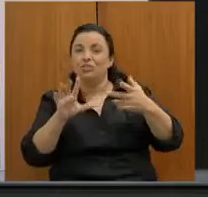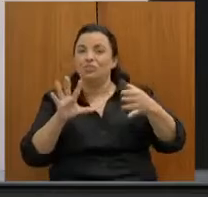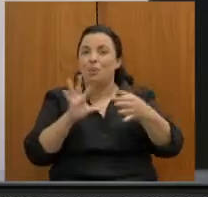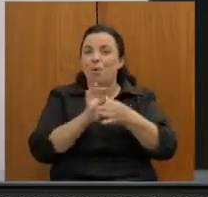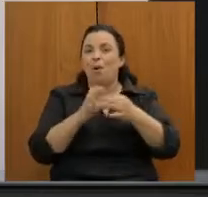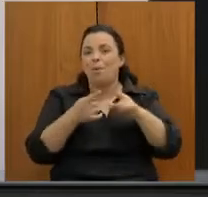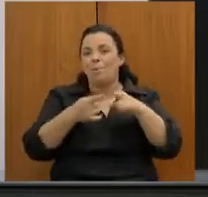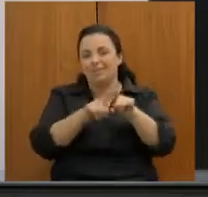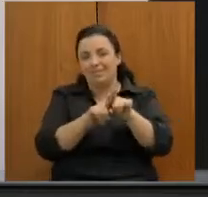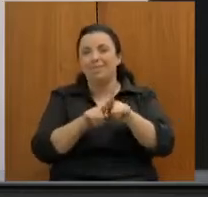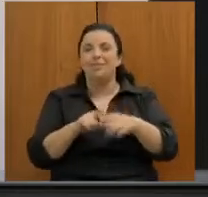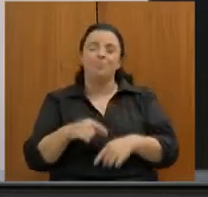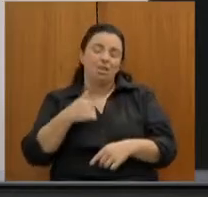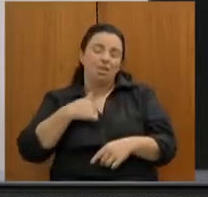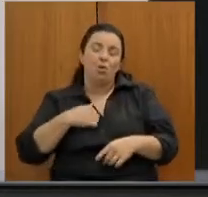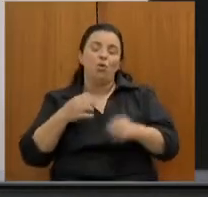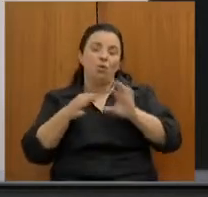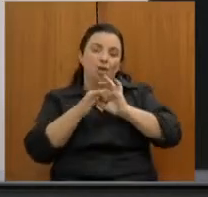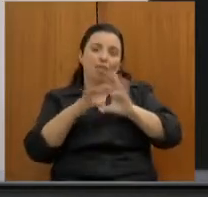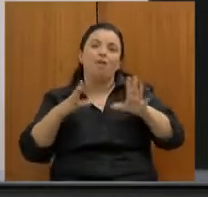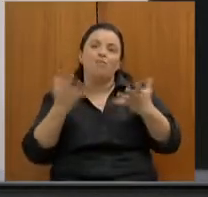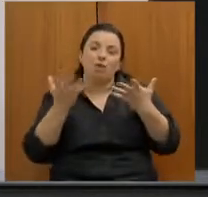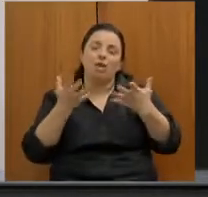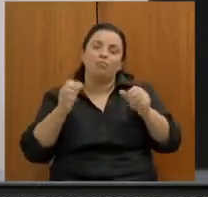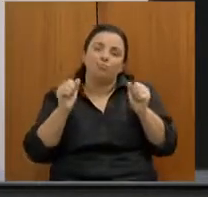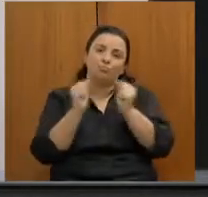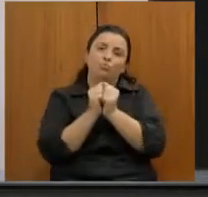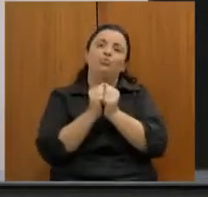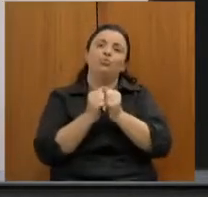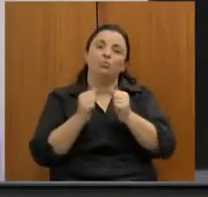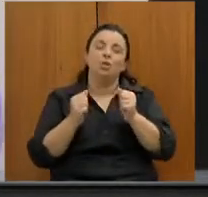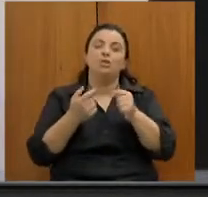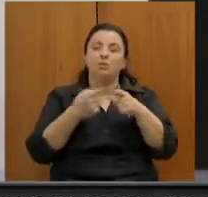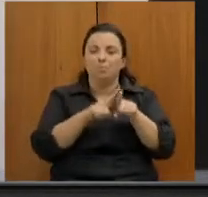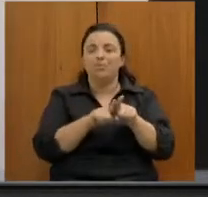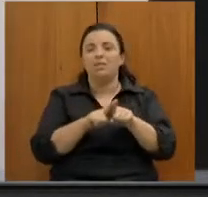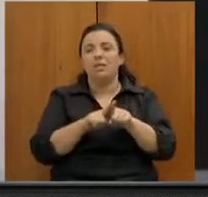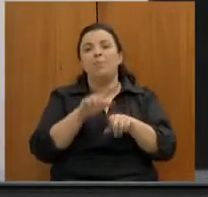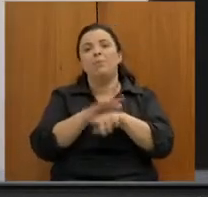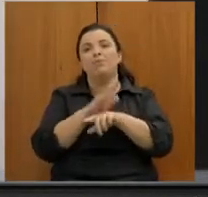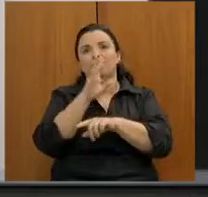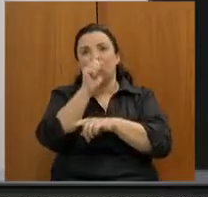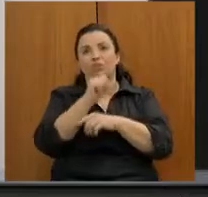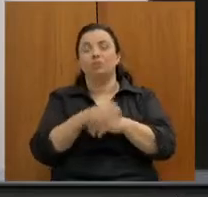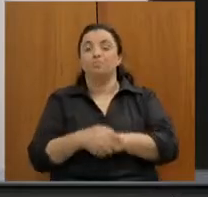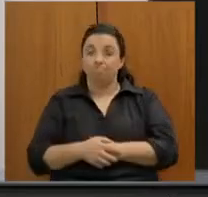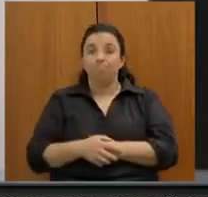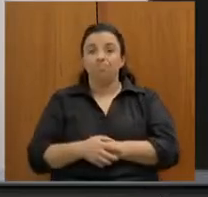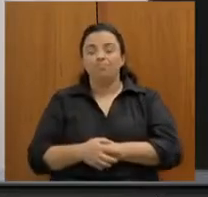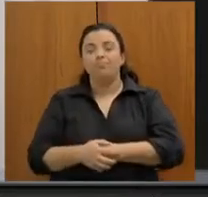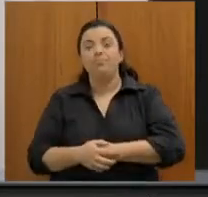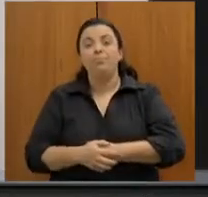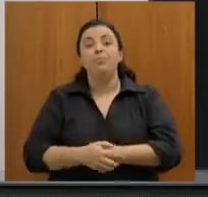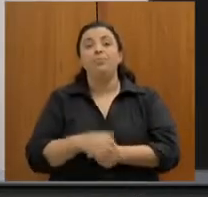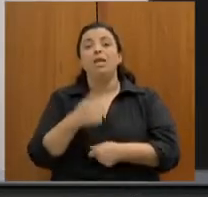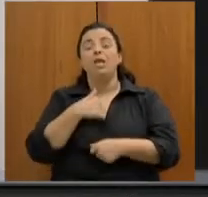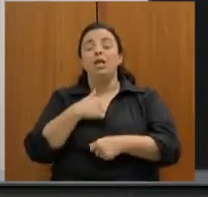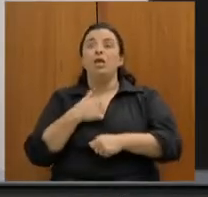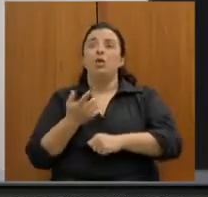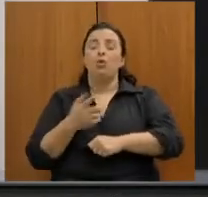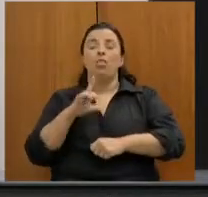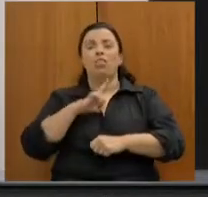tal aproveitar a sala da Dra Ana Paula Caixeta e dizer o seguinte eu tô aqui com uma